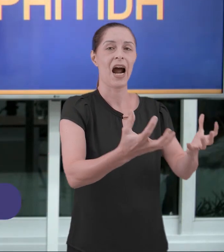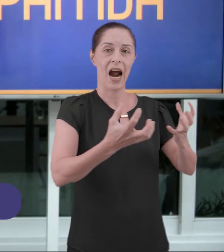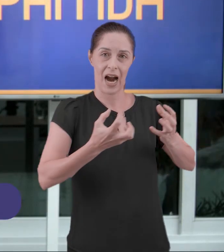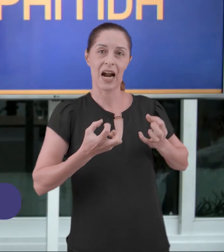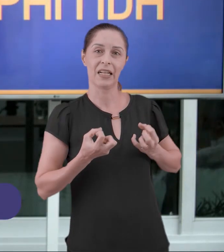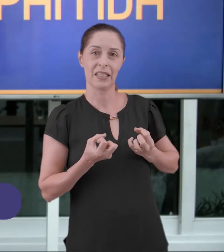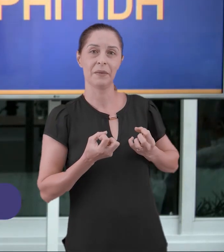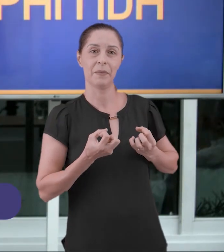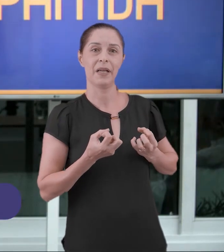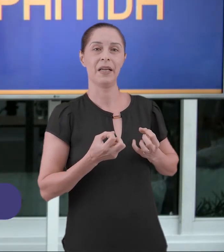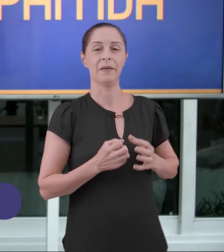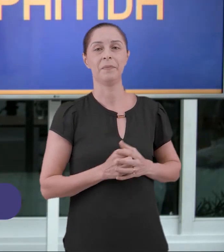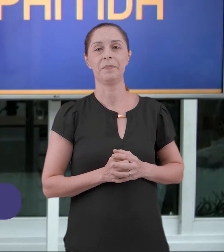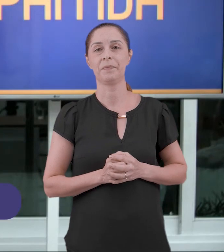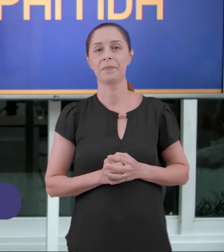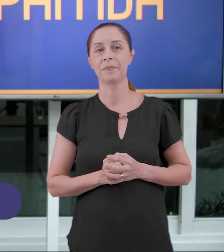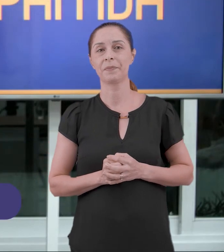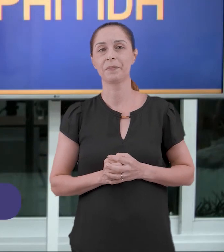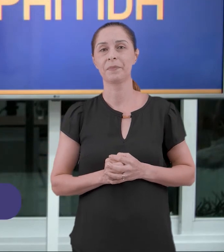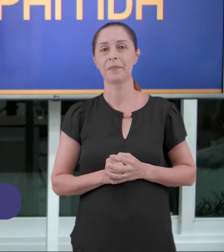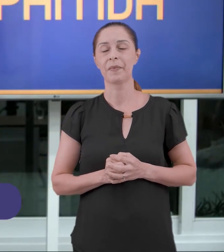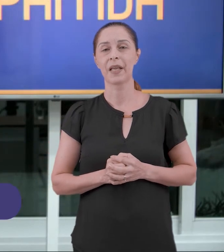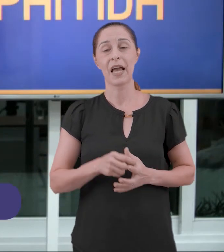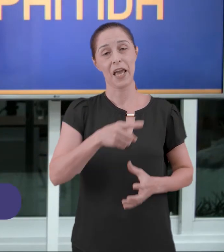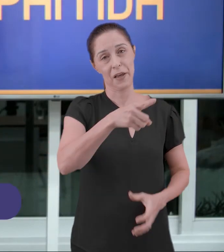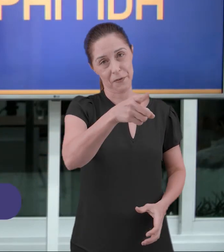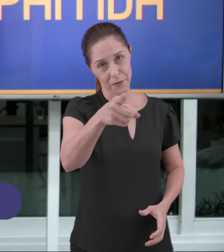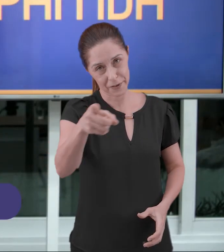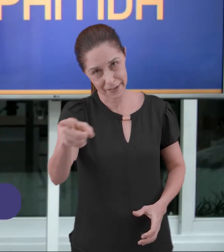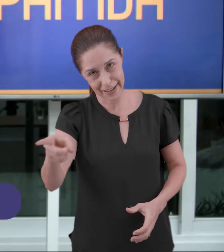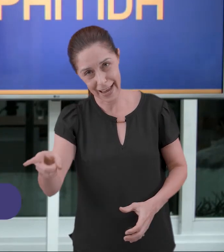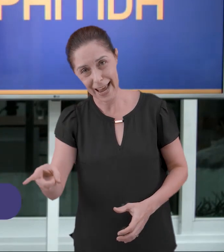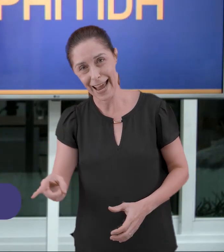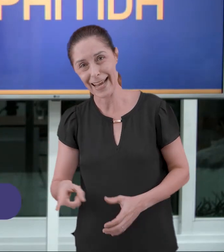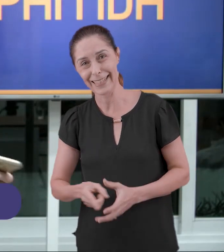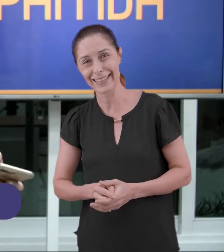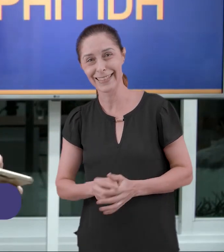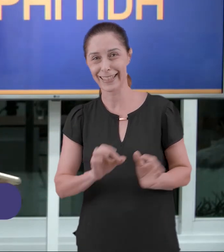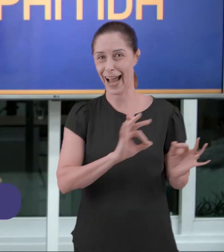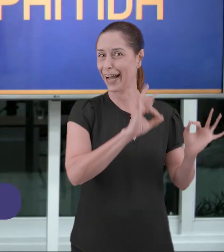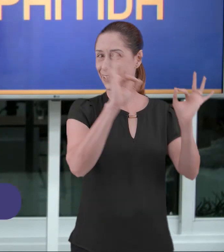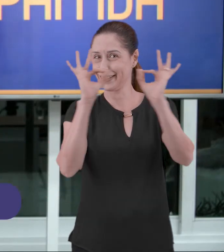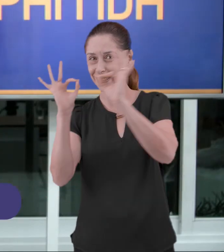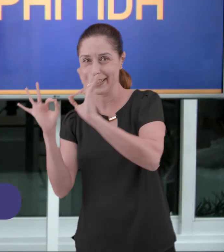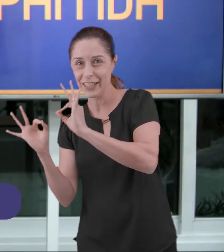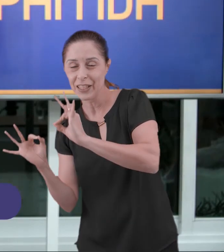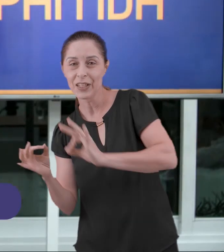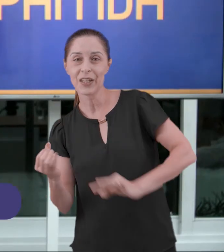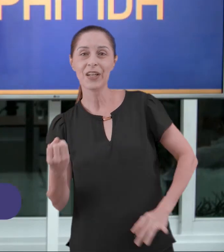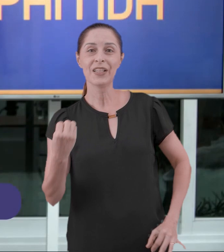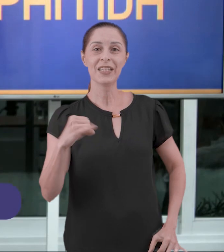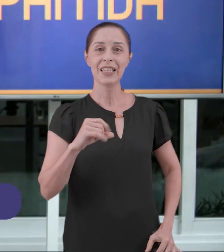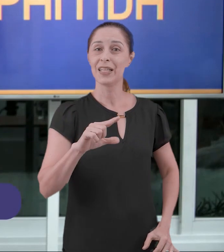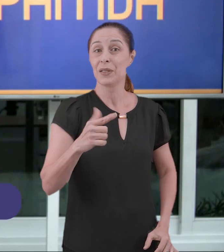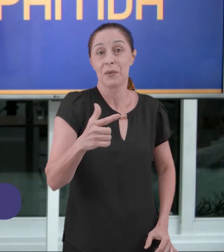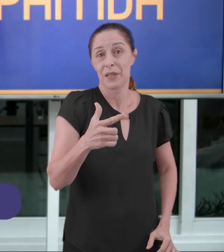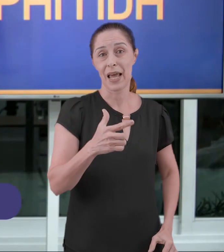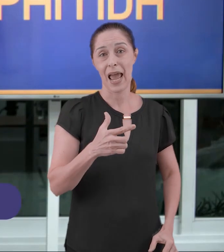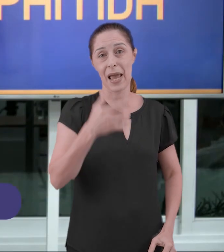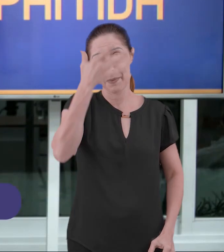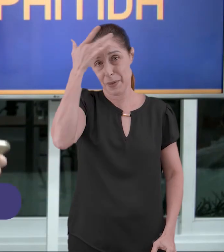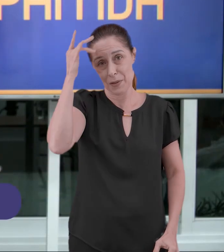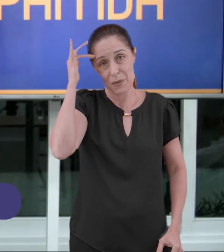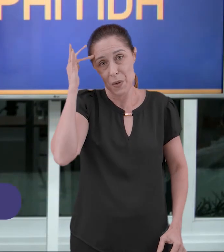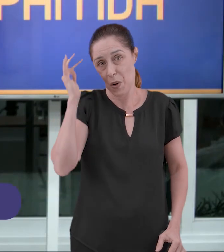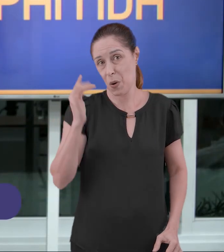se atentar, né? E outra, eu quero falar para você que está assistindo que se você não tem nenhum caso na família, não conhece ninguém,